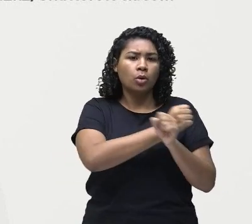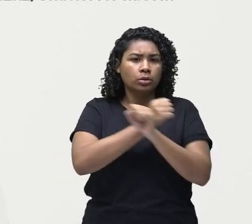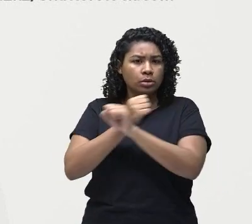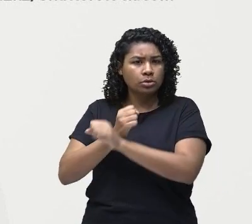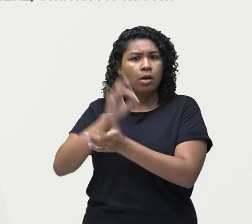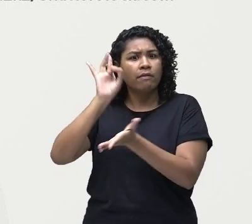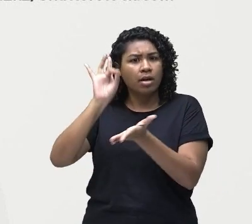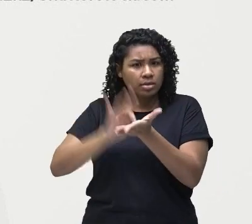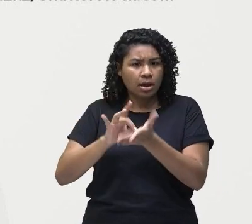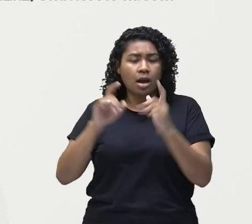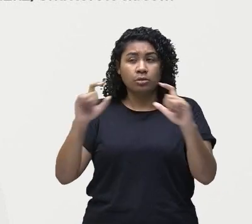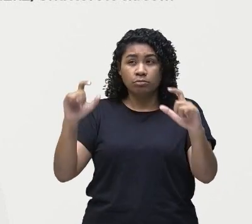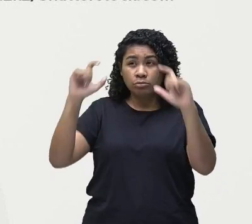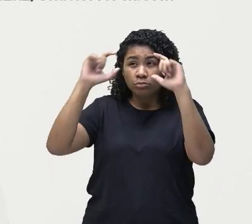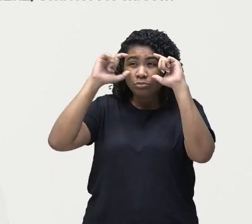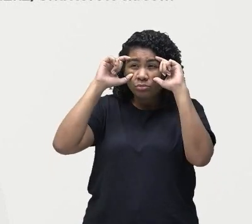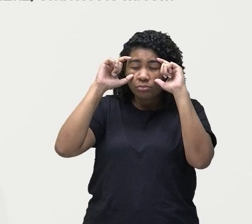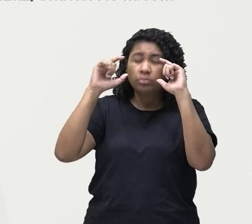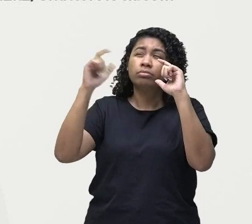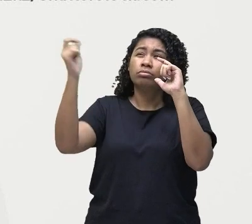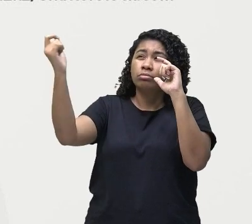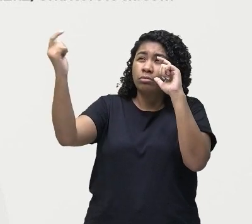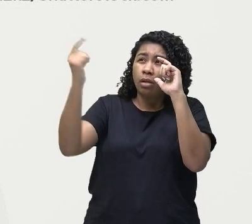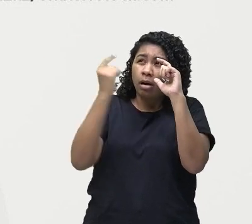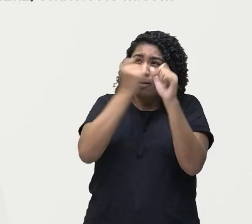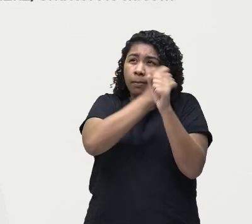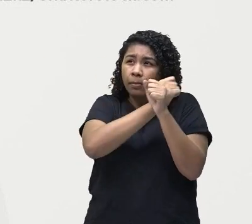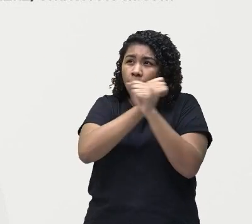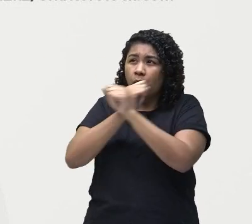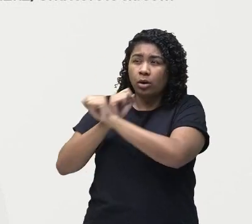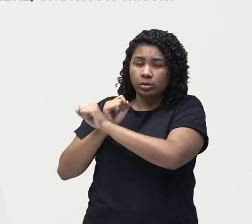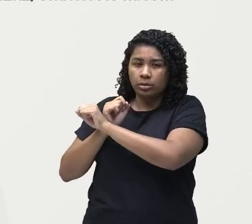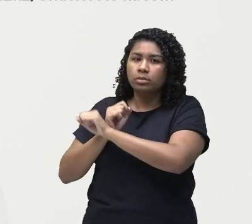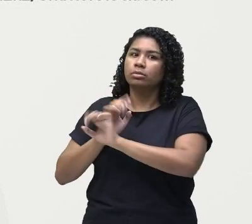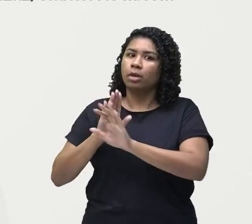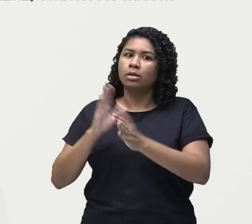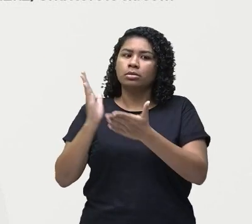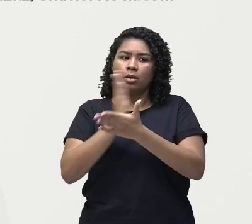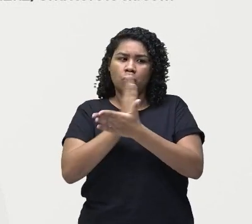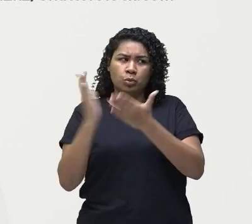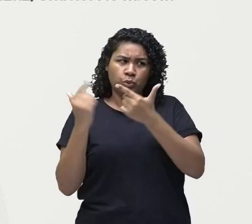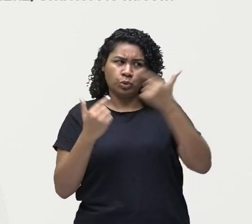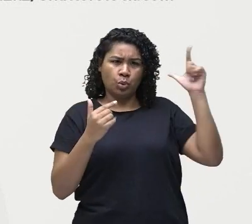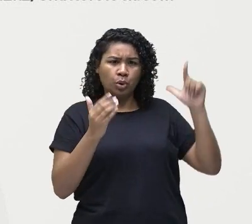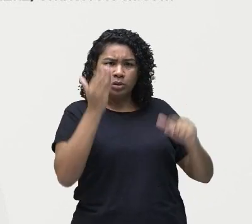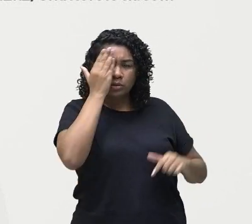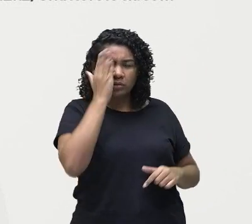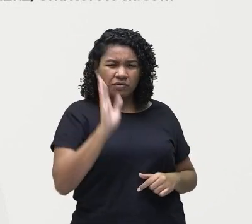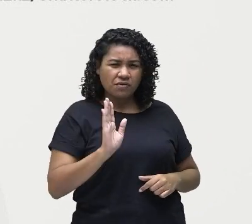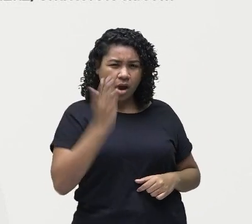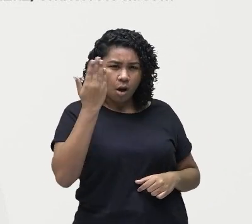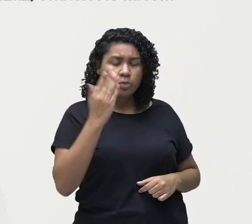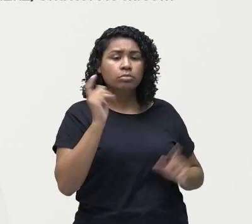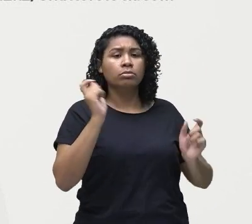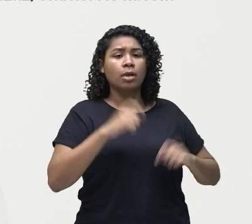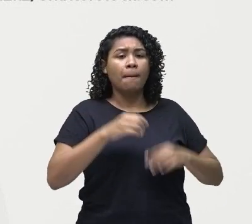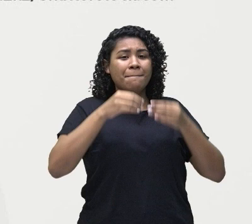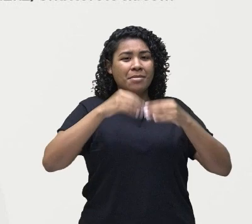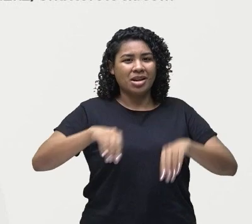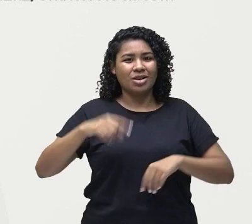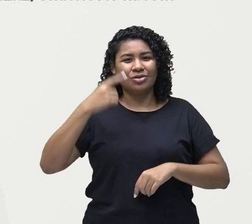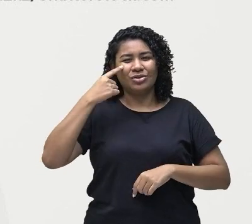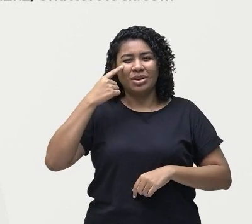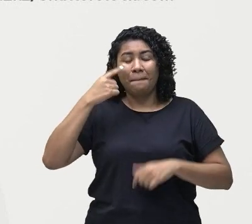alguns ao contrário, intensificam essas ações dos raios UVA e UVB. Reparem aí, olha, que o UVA chega